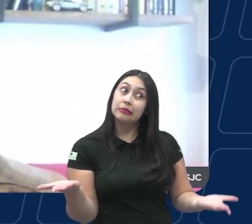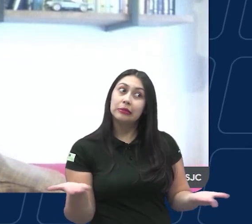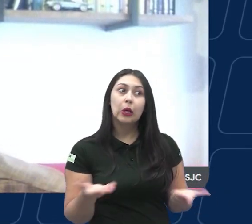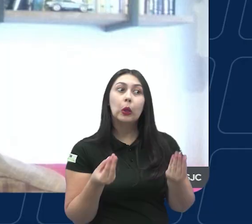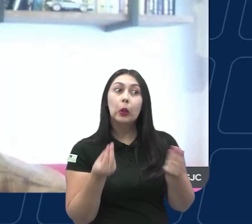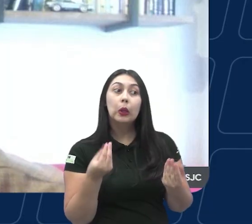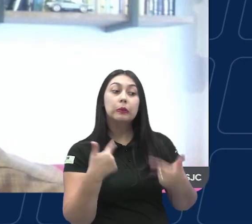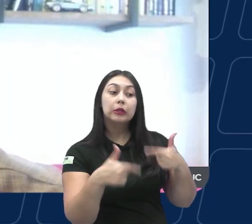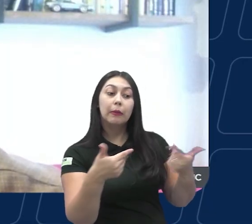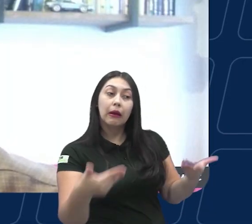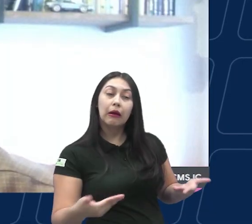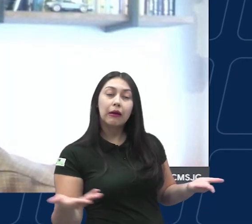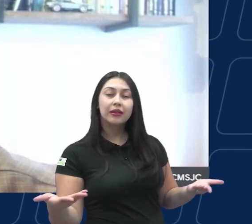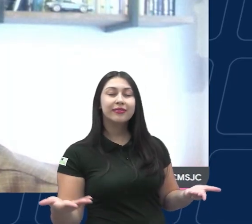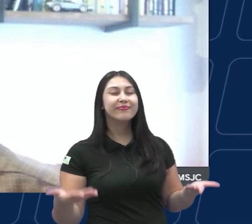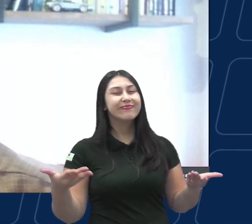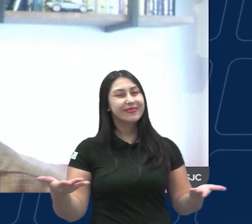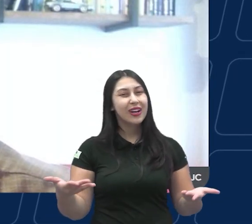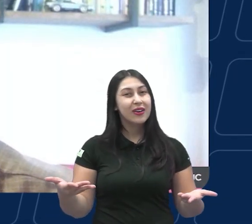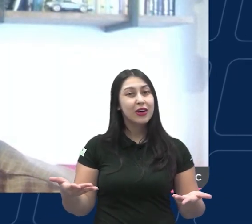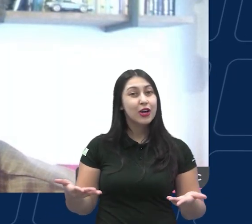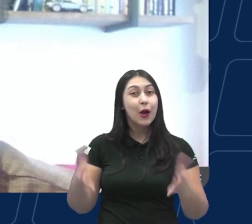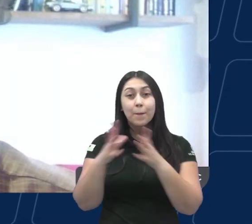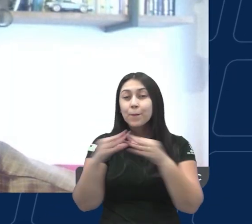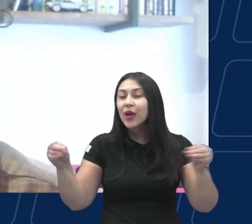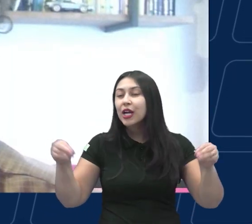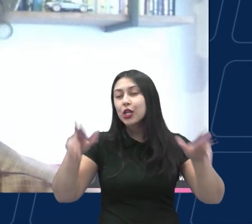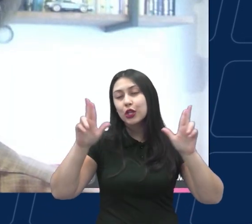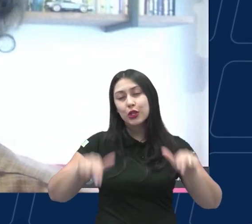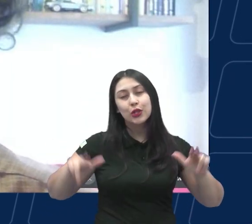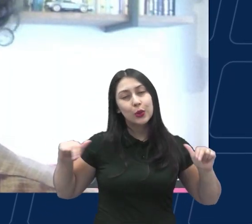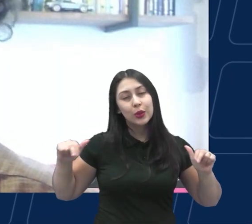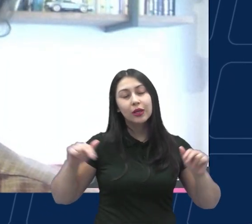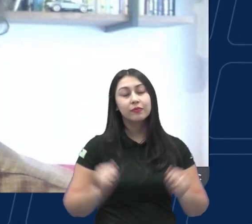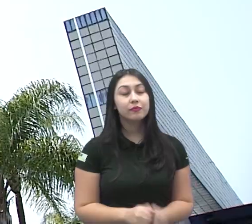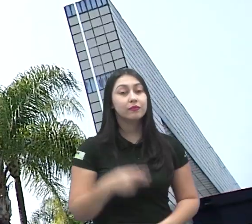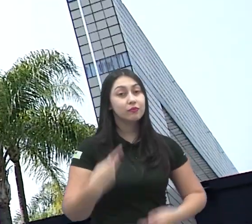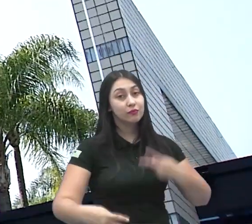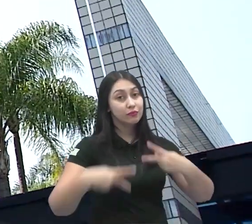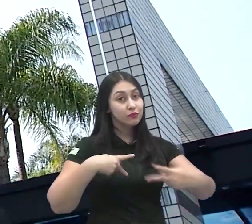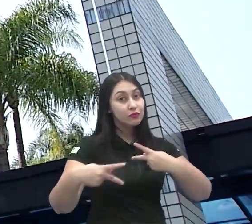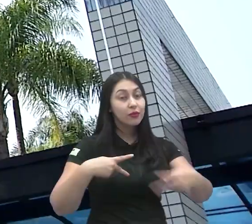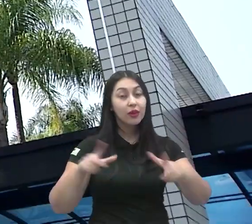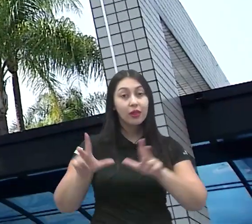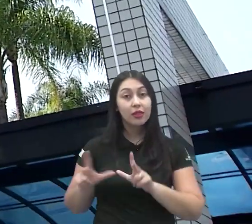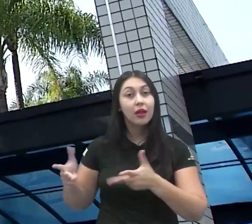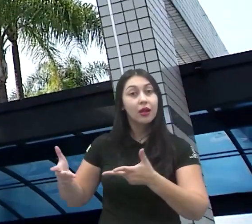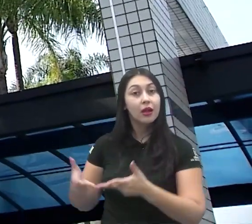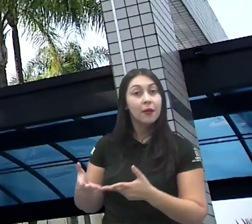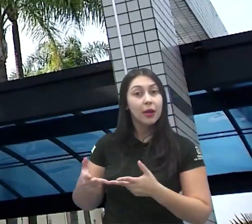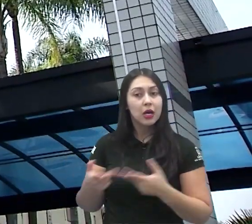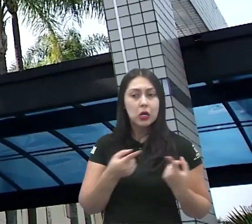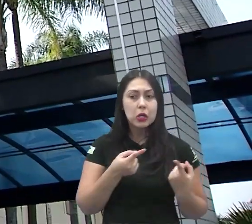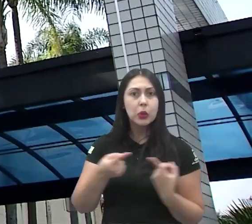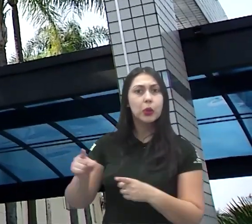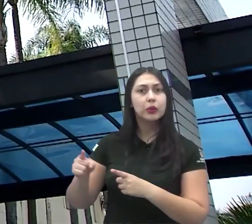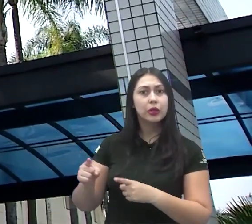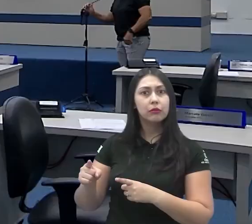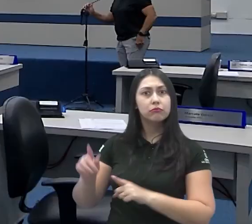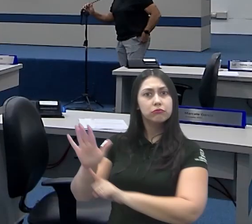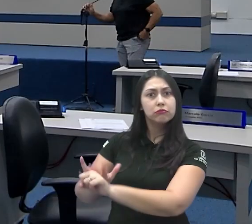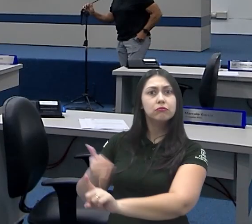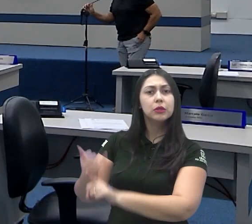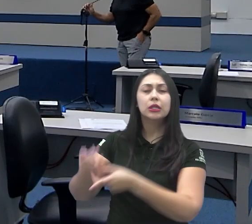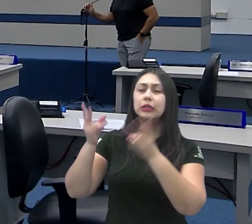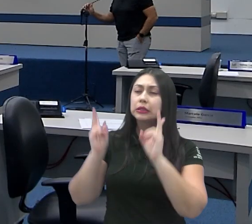internet. Então, a gente tem trazido muito essa questão de que as coisas na internet não se apagam. Em São José, na Câmara Municipal, o combate